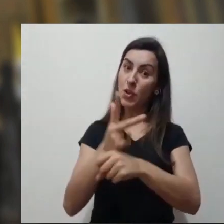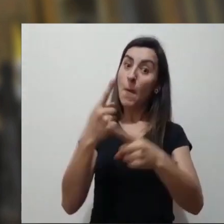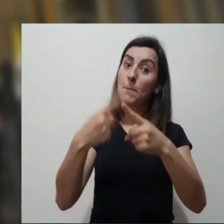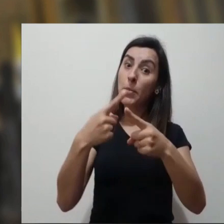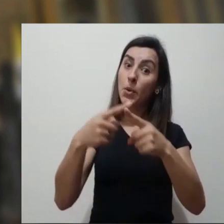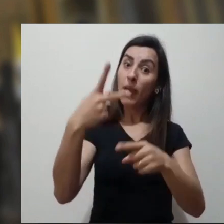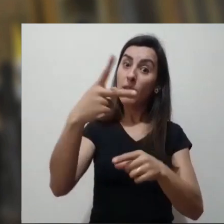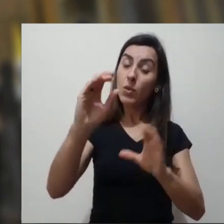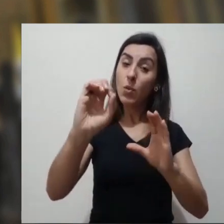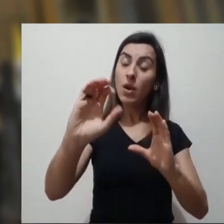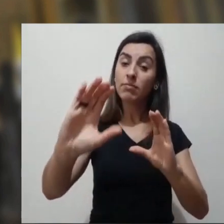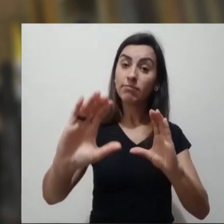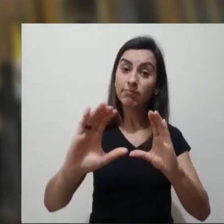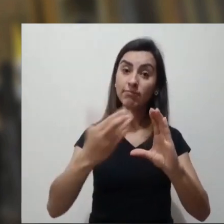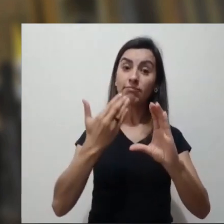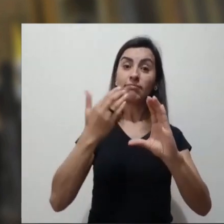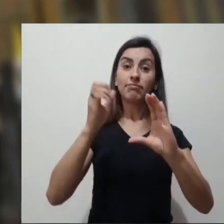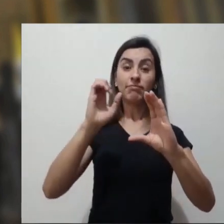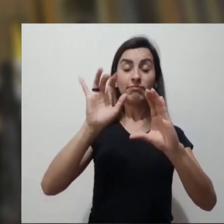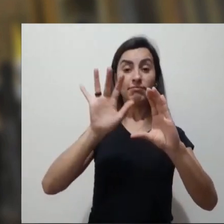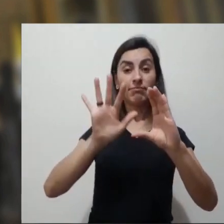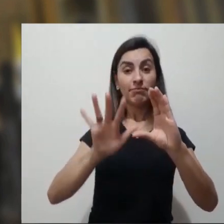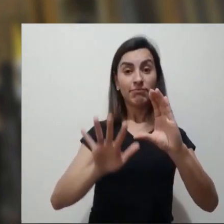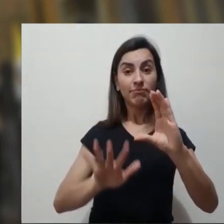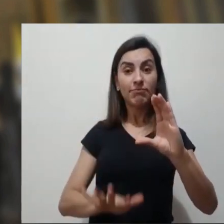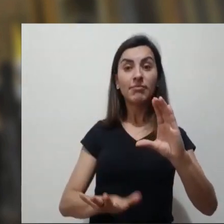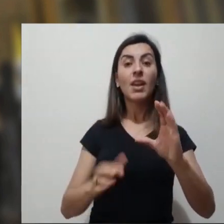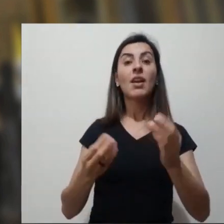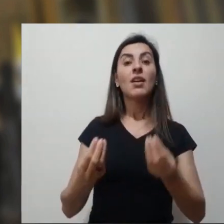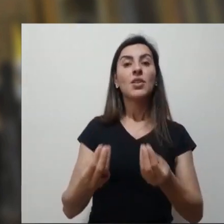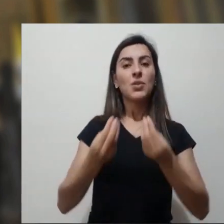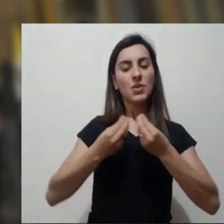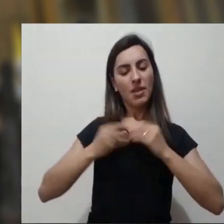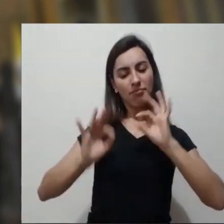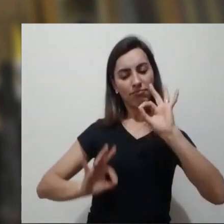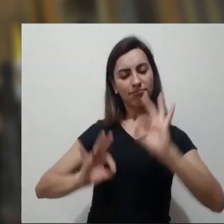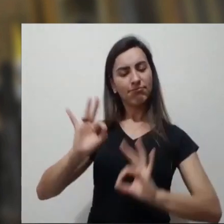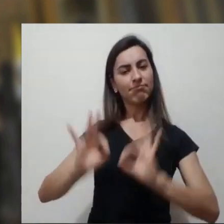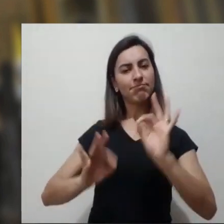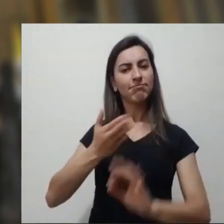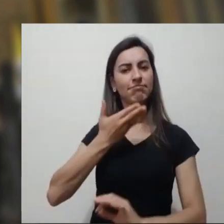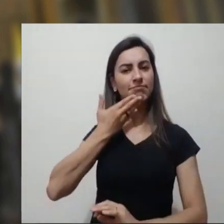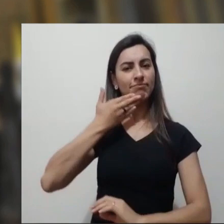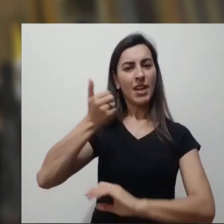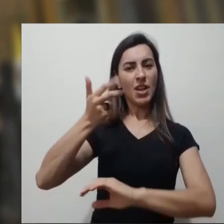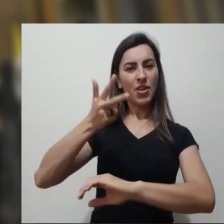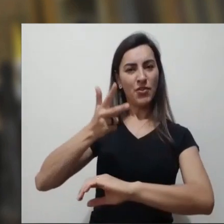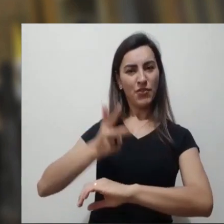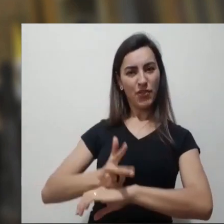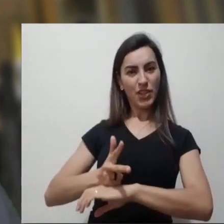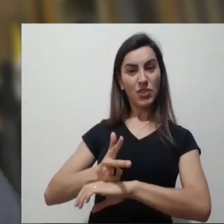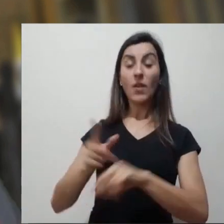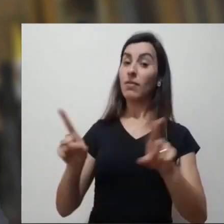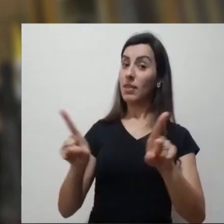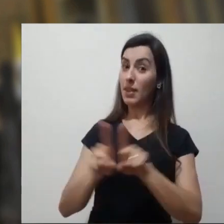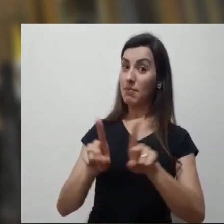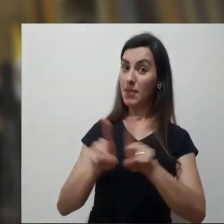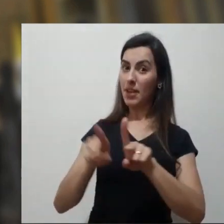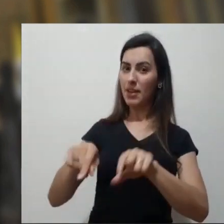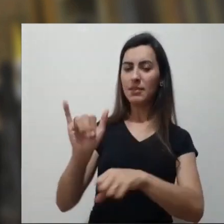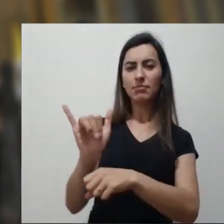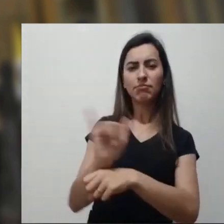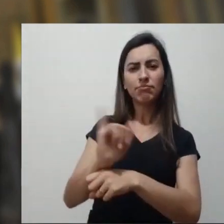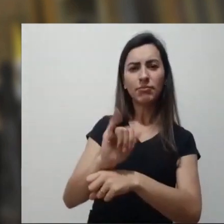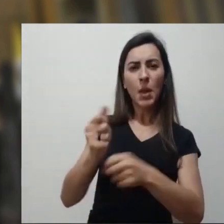seu comentário nos ajuda a elaborarmos melhor os vídeos e fazer com que este canal